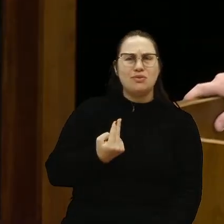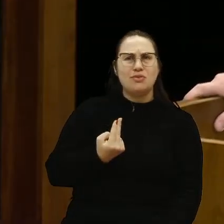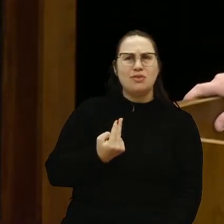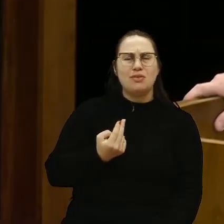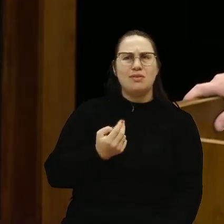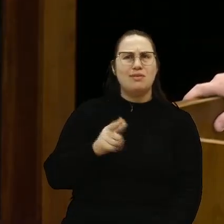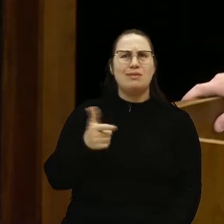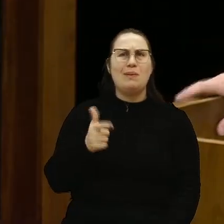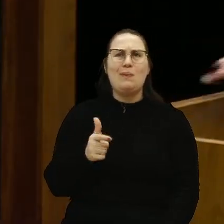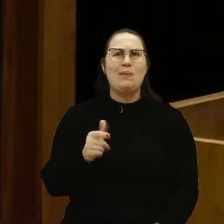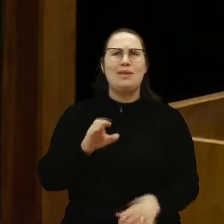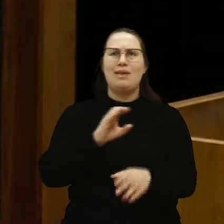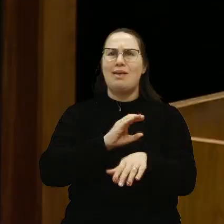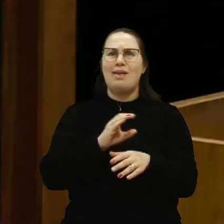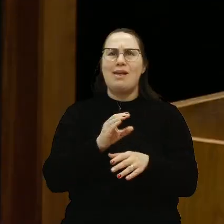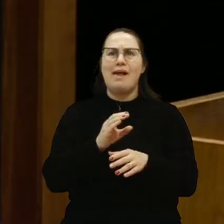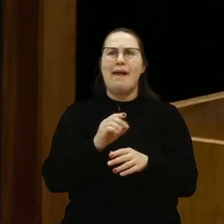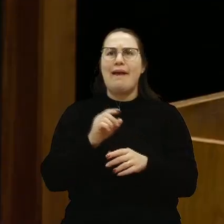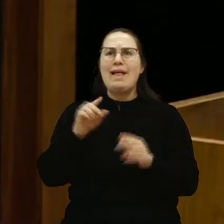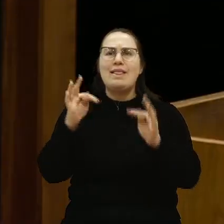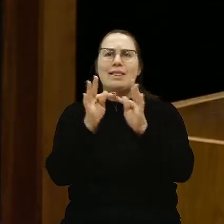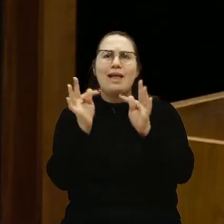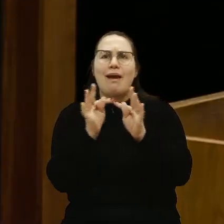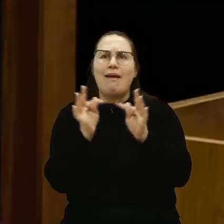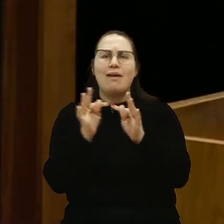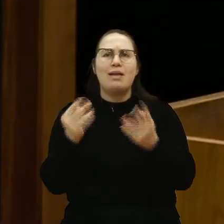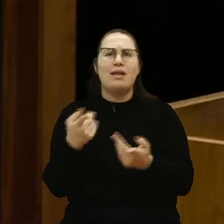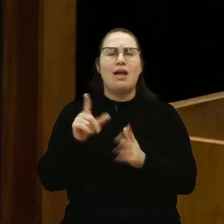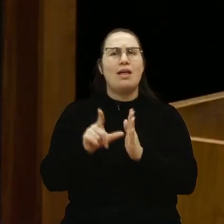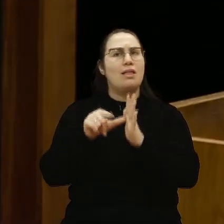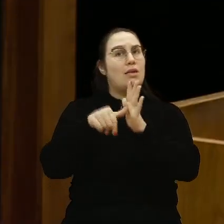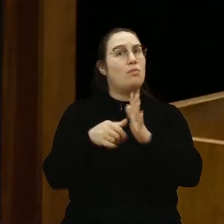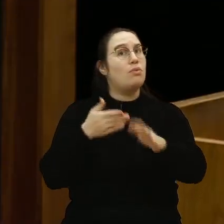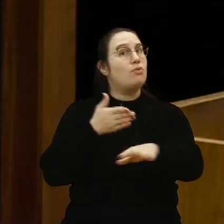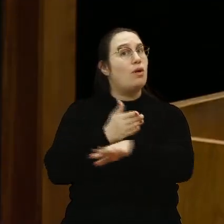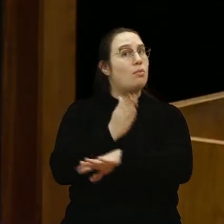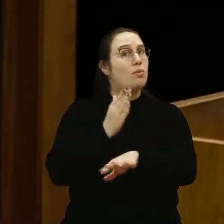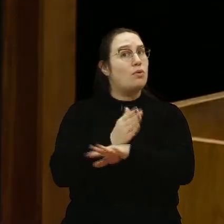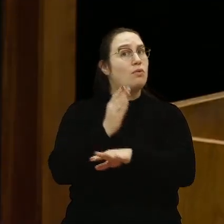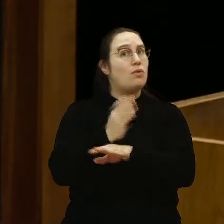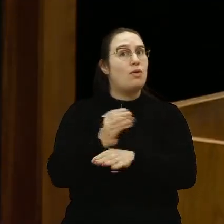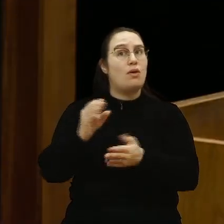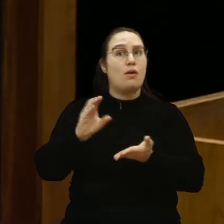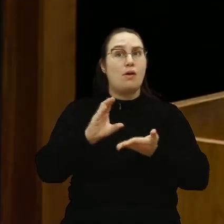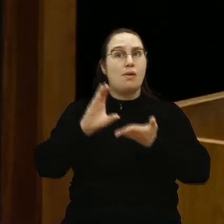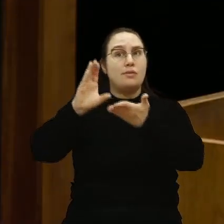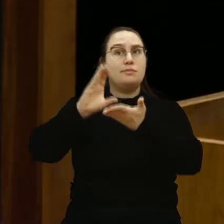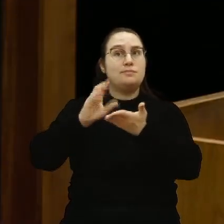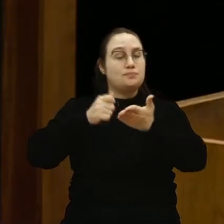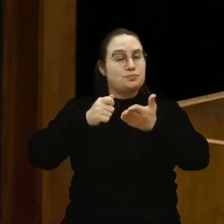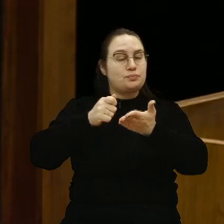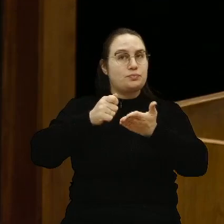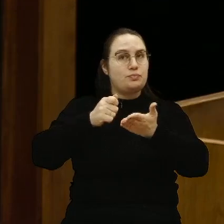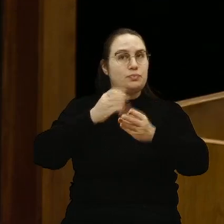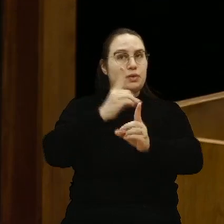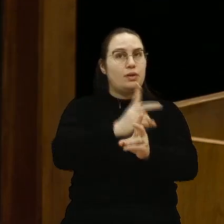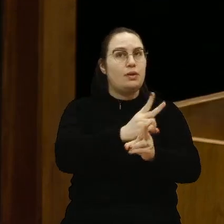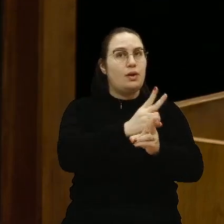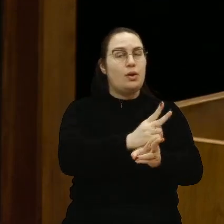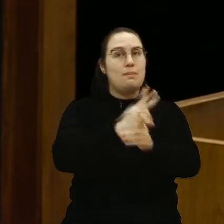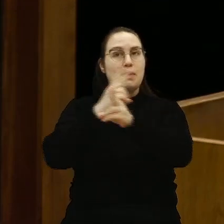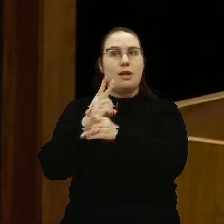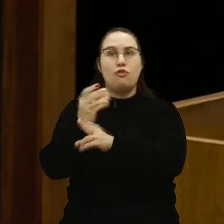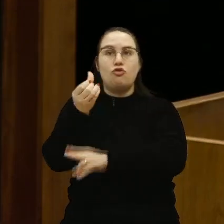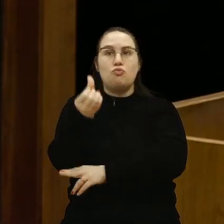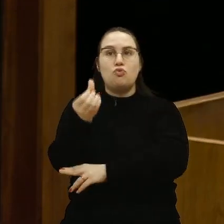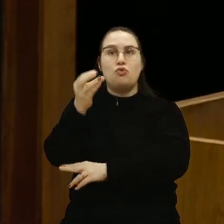inviabilidade técnica. E inviabilidade técnica, depois de nós aprovarmos o empréstimo, de salvo o melhor juízo, de 60 milhões